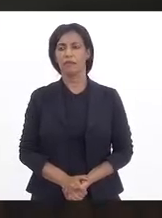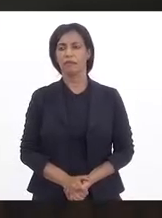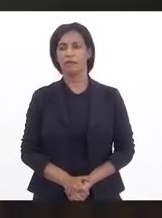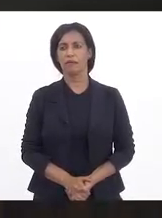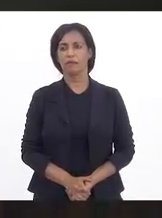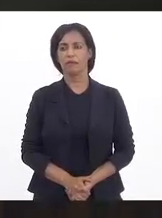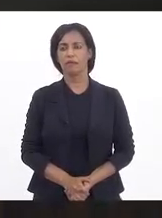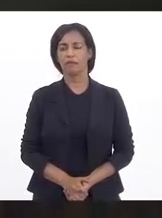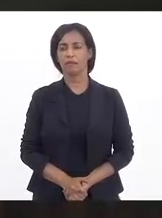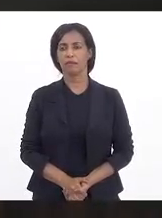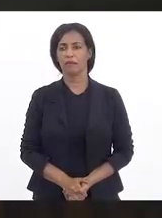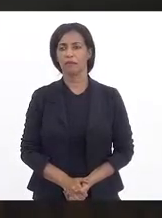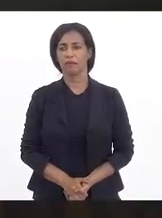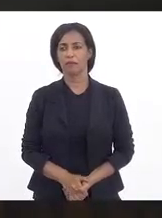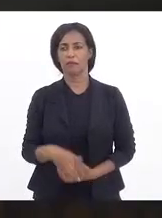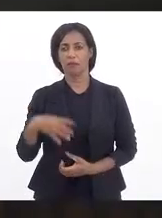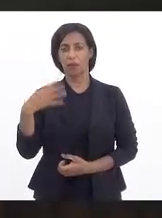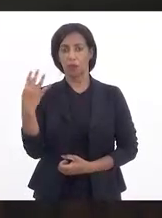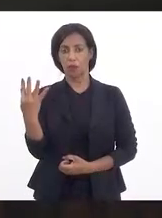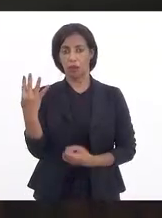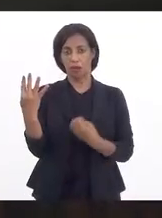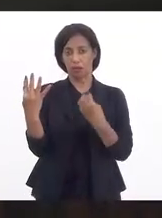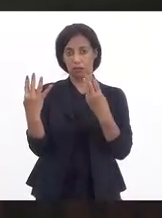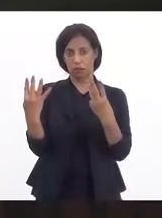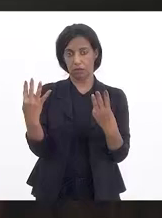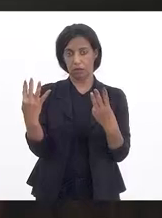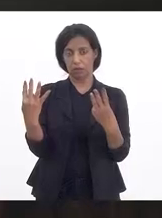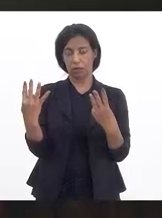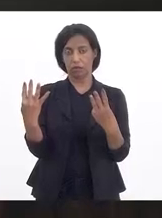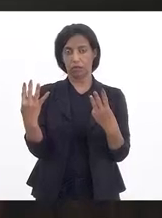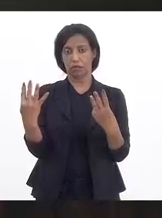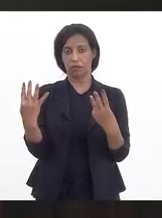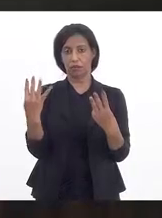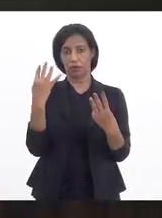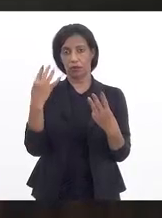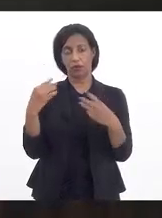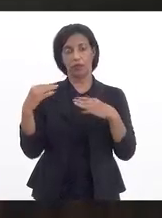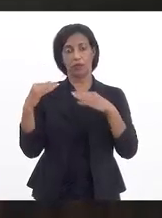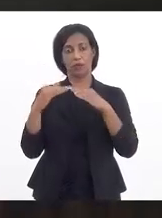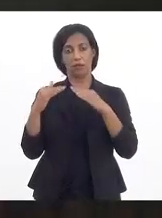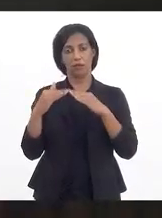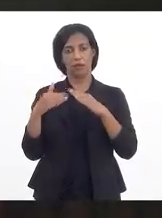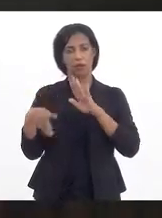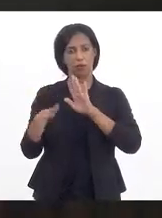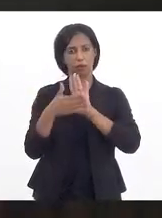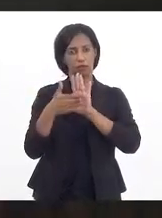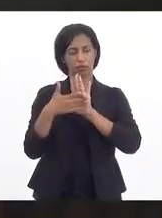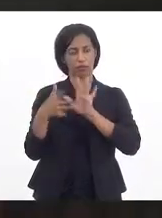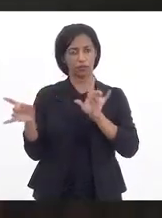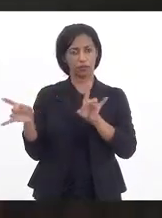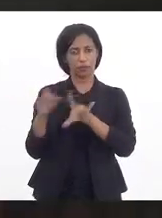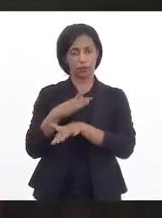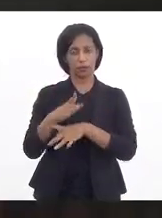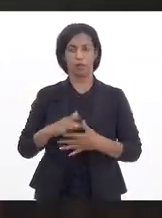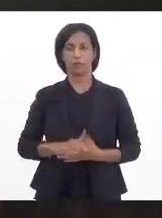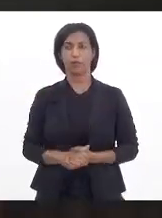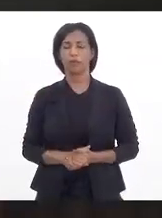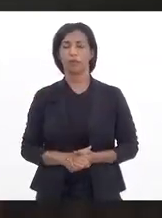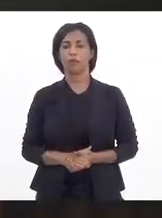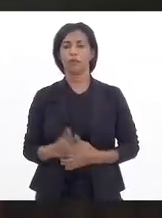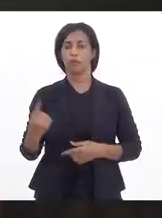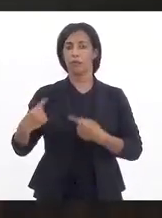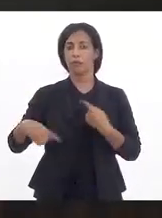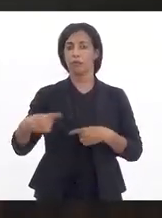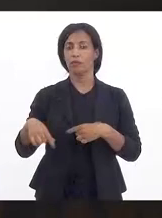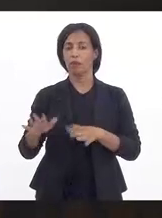em 4 a 3 favorável ao projeto com os países seres emitidos